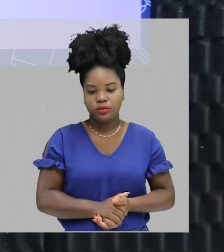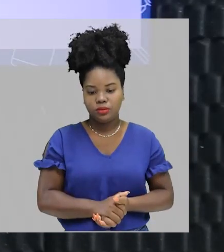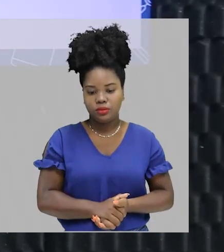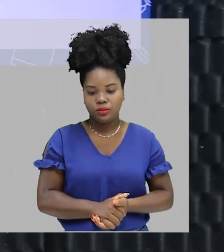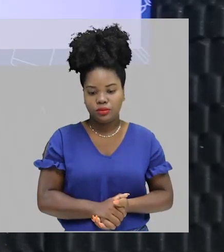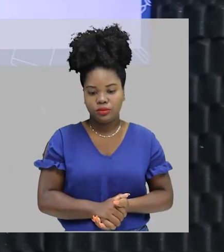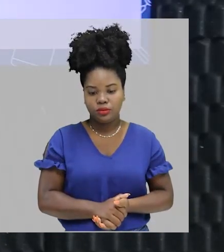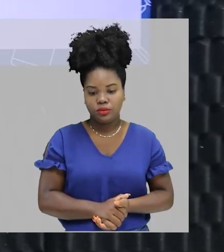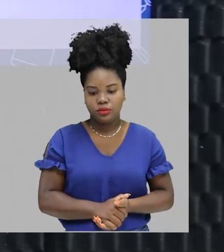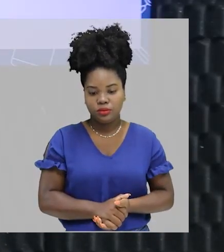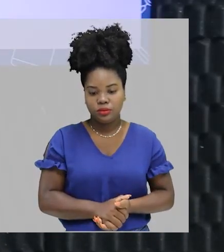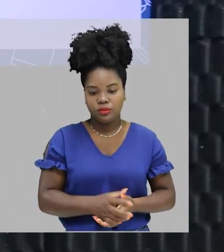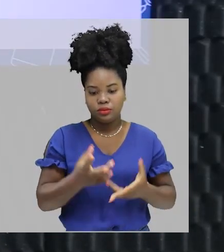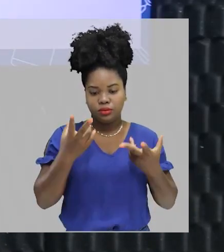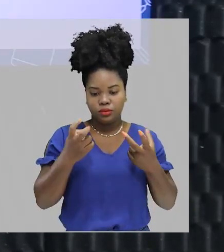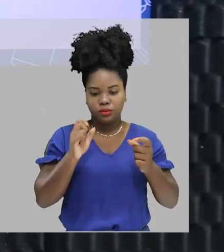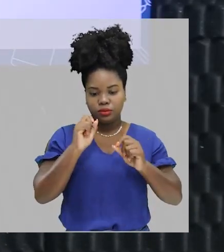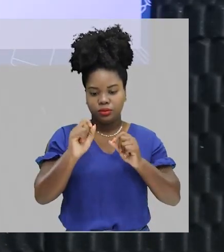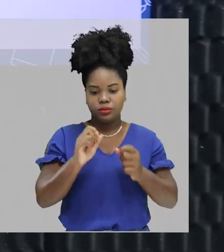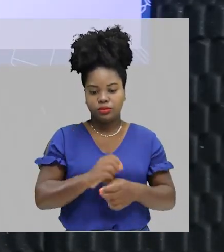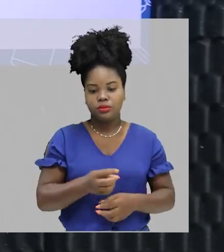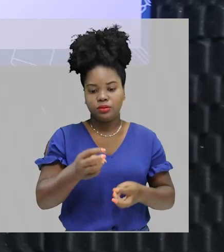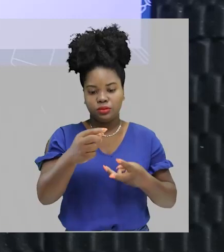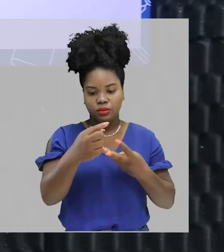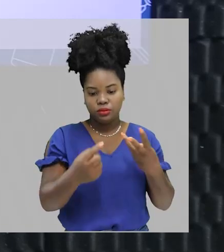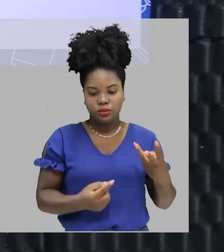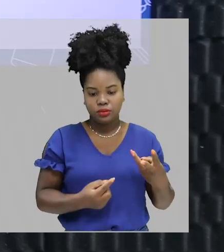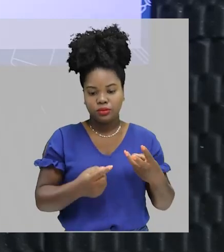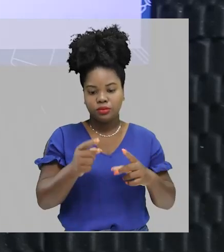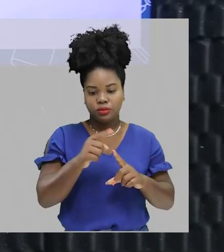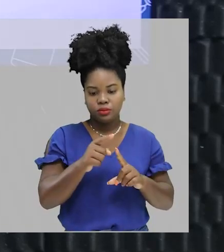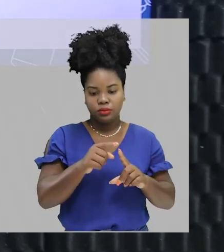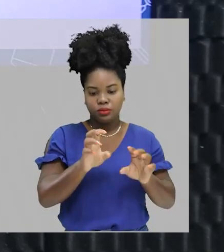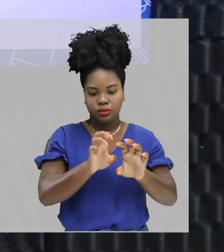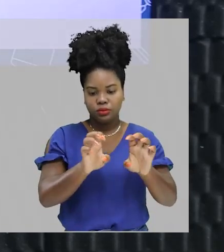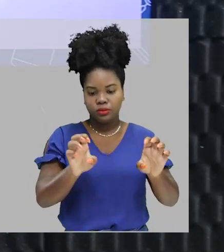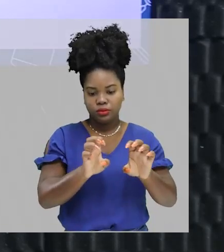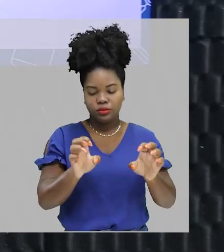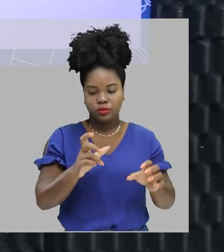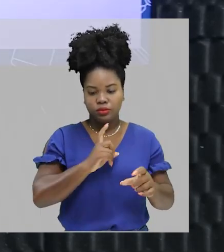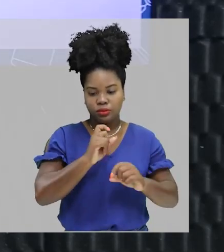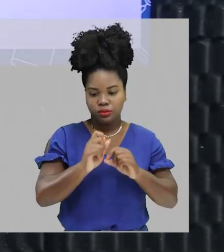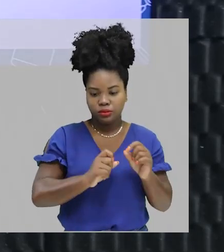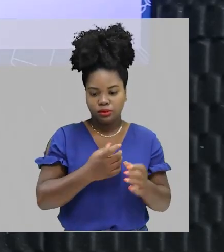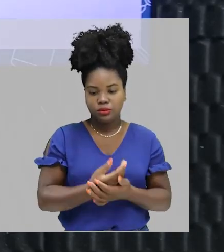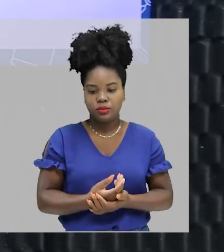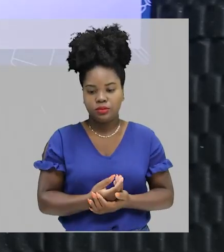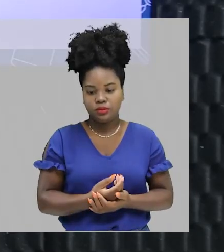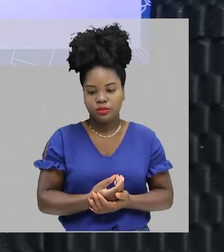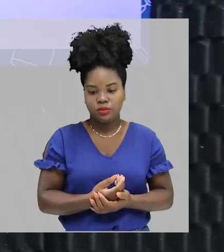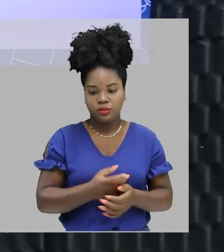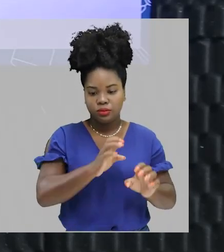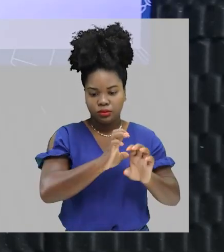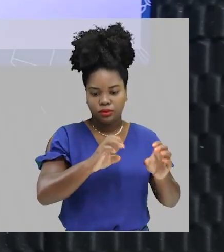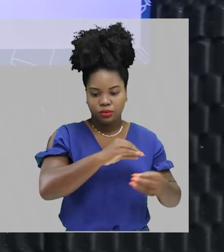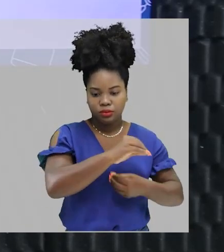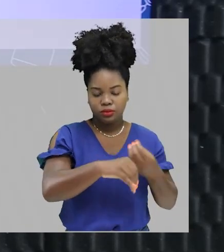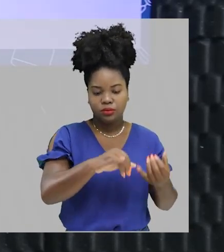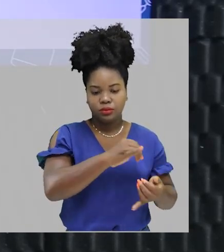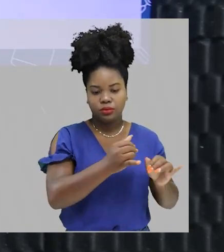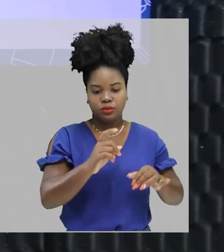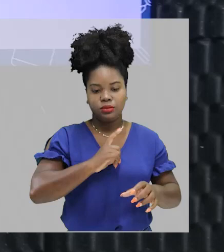Então, você já percebeu que são 3 equações. Então, nós estamos diante de quê? De um cálculo estequiométrico